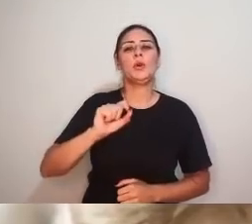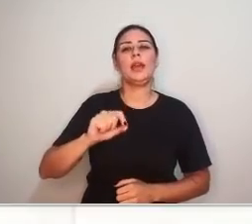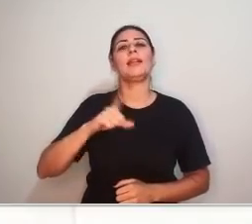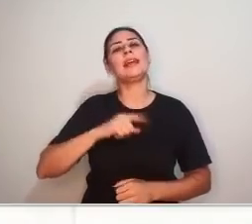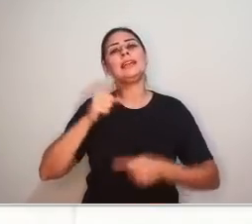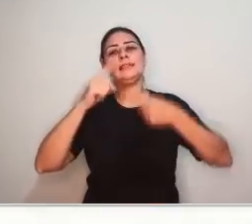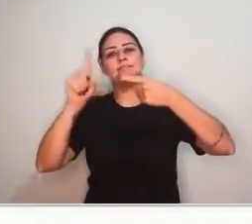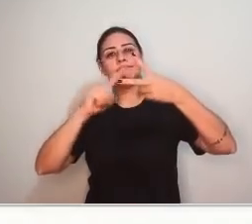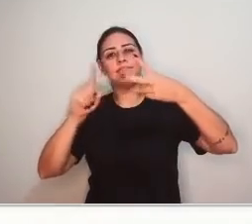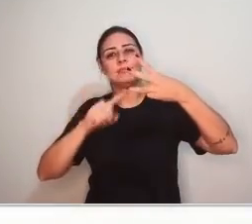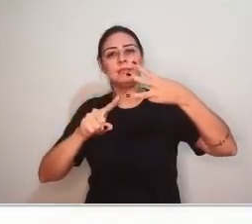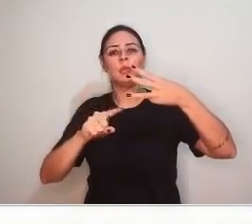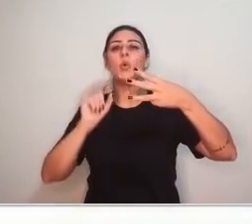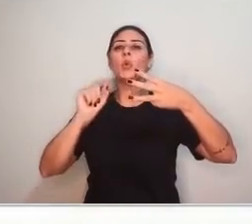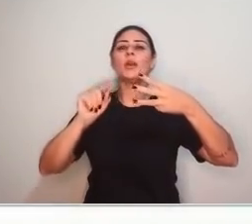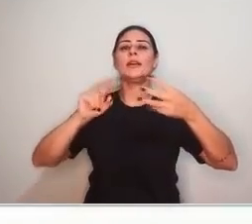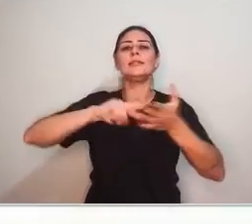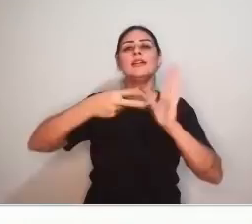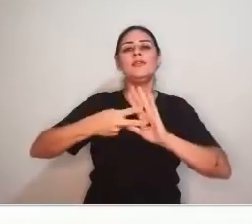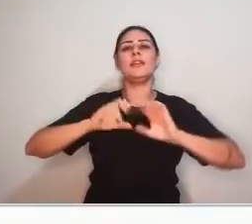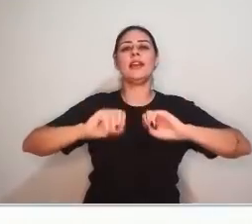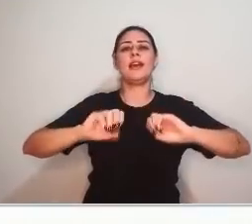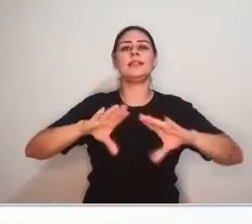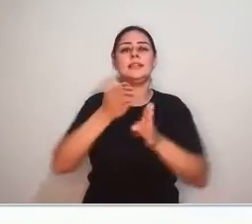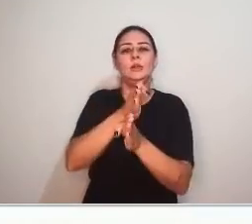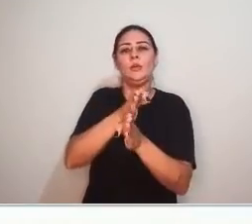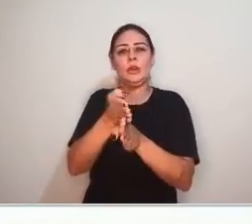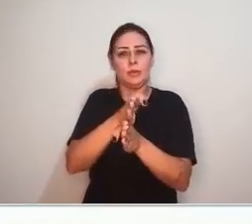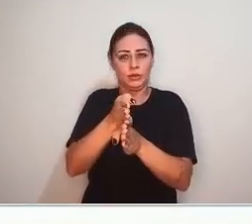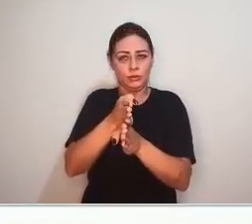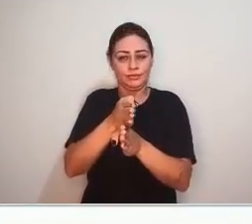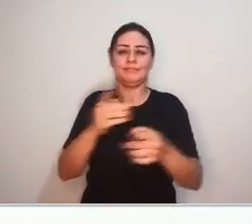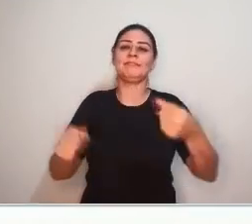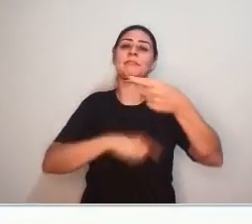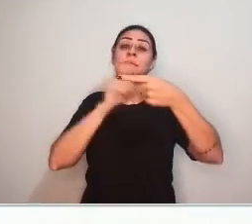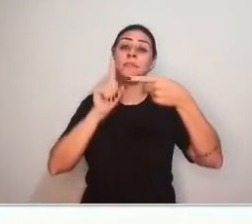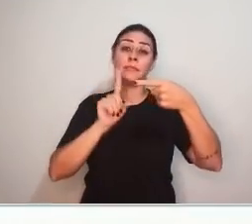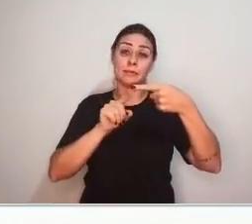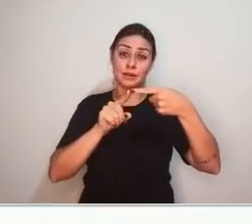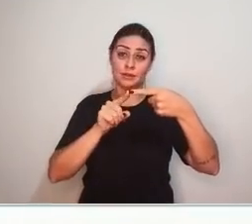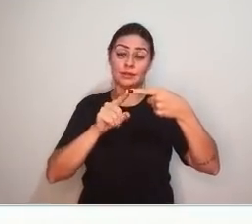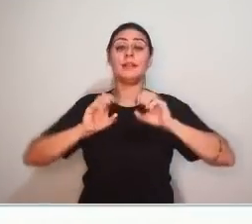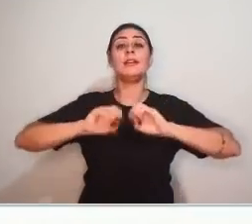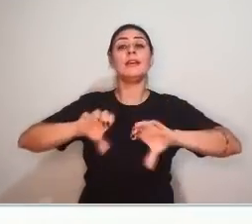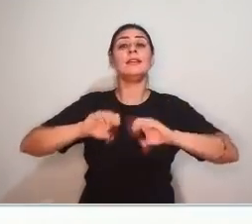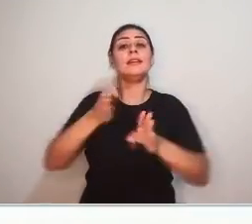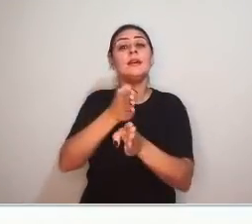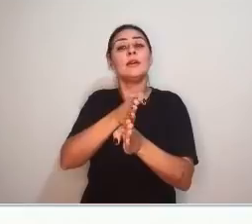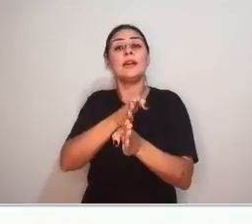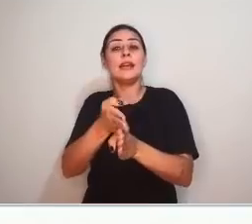trazer, então, 3 componentes do que é o ensino híbrido. Já que nós vimos o que não é. Primeira